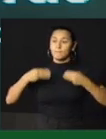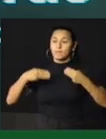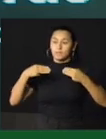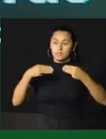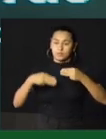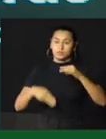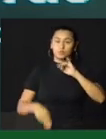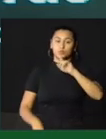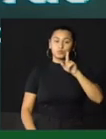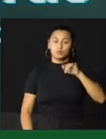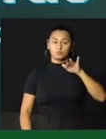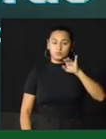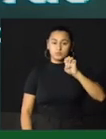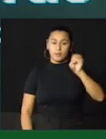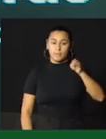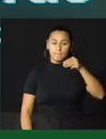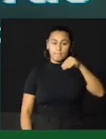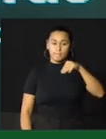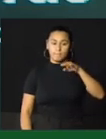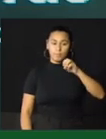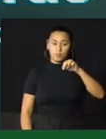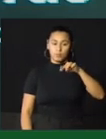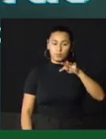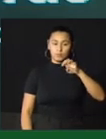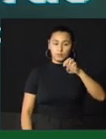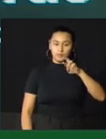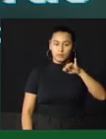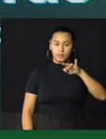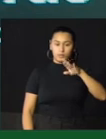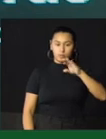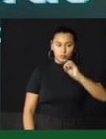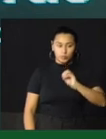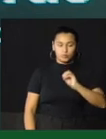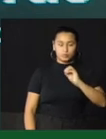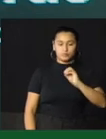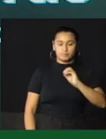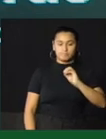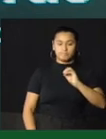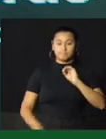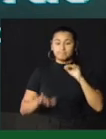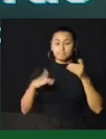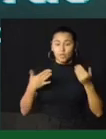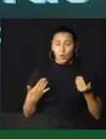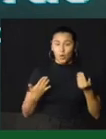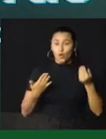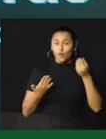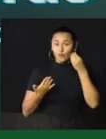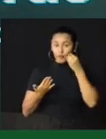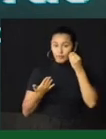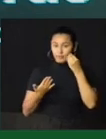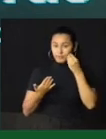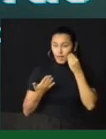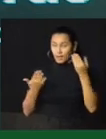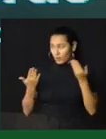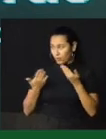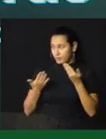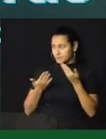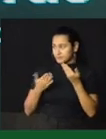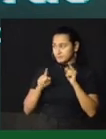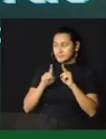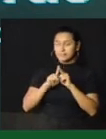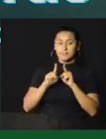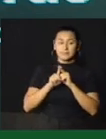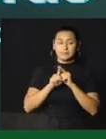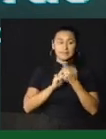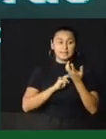brasileiro brasileiro fundamental desse país eh eu vou tentar aqui eh e quero deixar